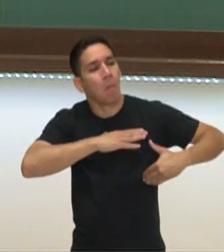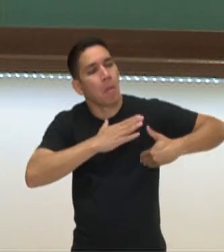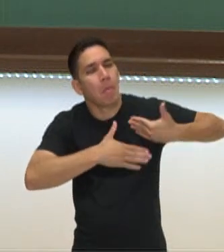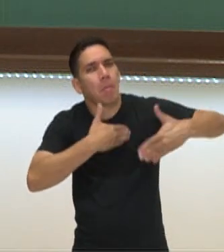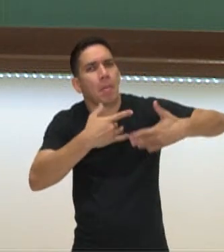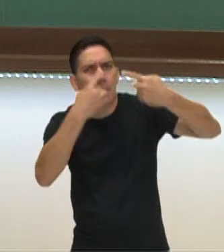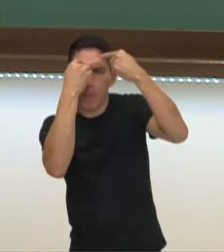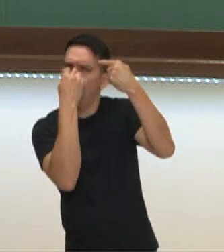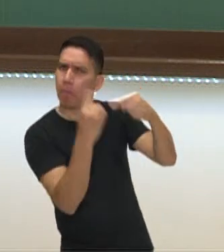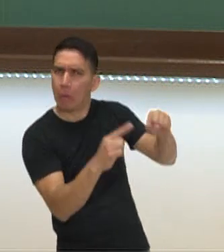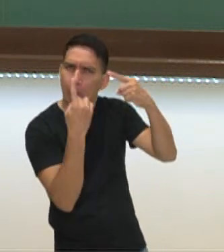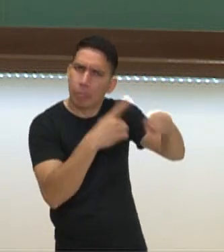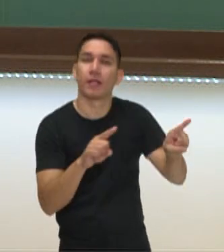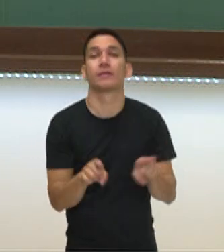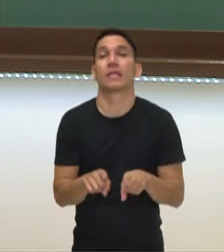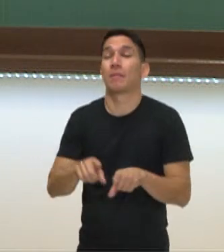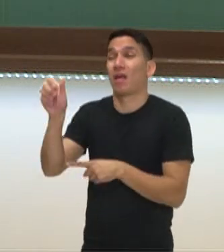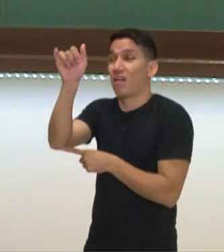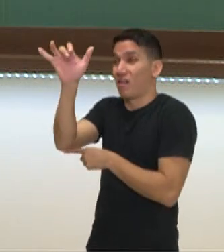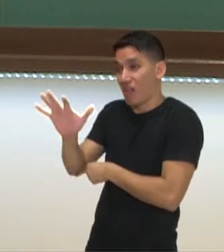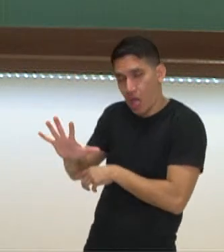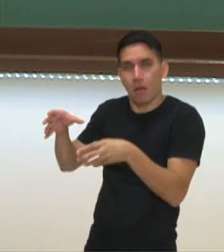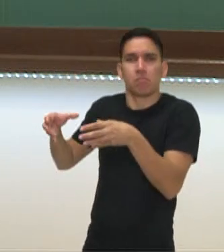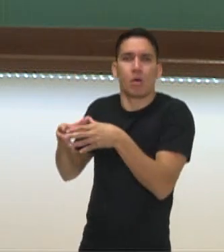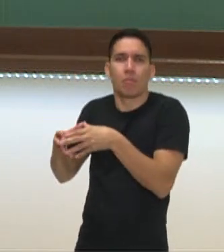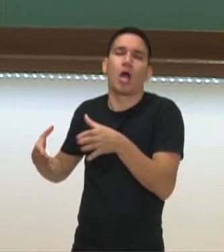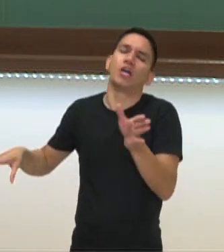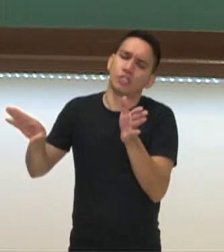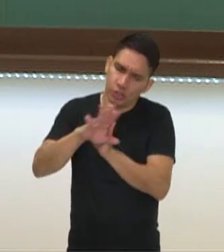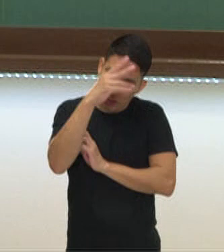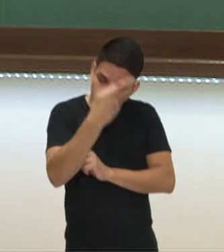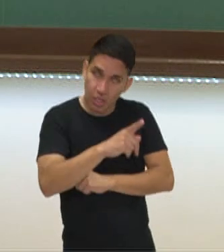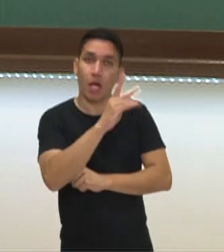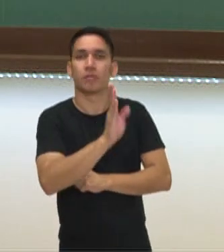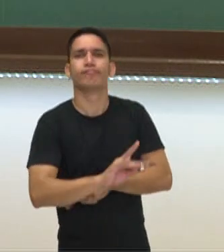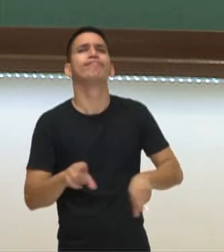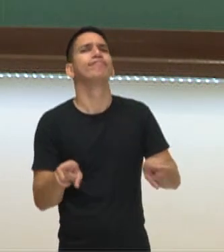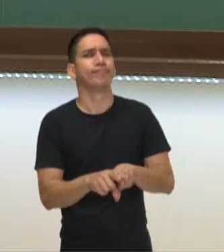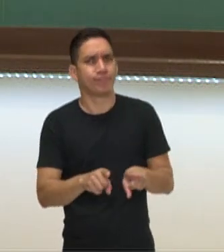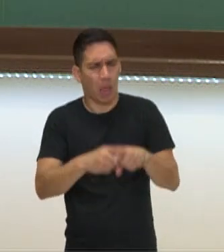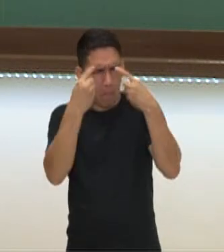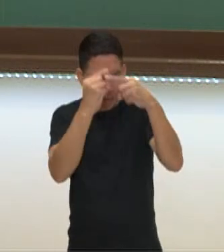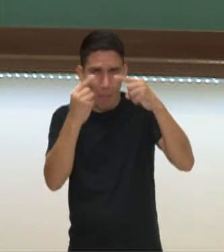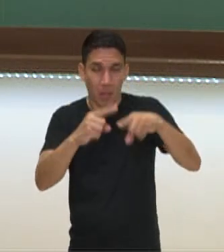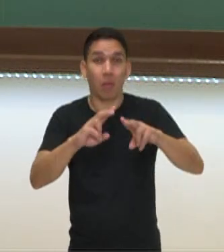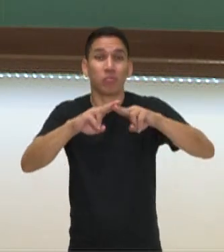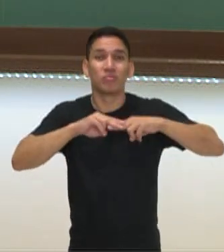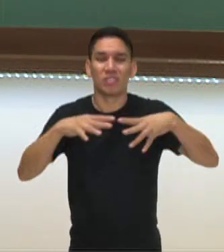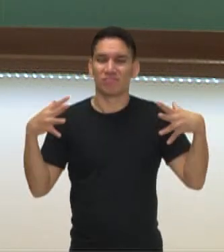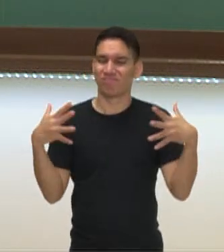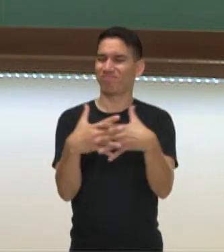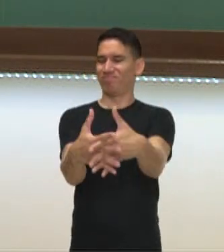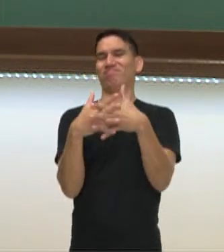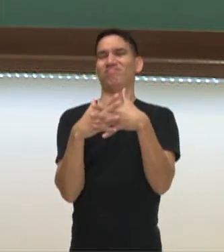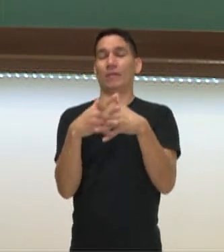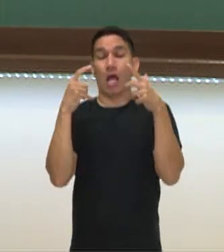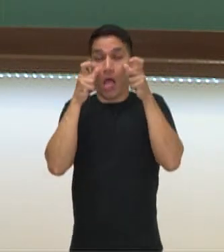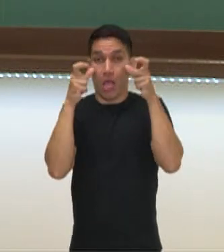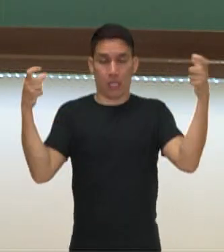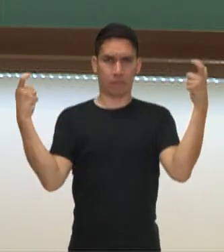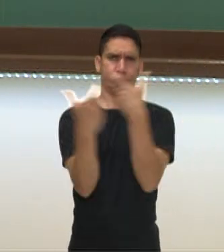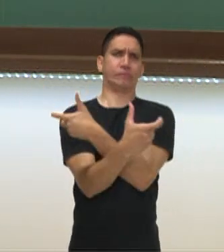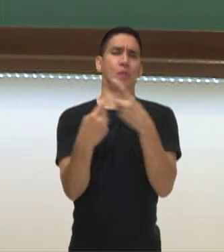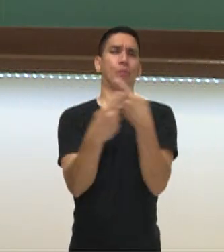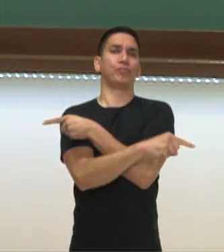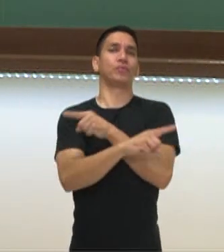de violência, povos africanos também, aqui nesse território. Então, conflitos de interesses, né? Aqui está sendo citado, então,